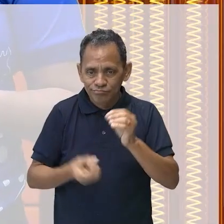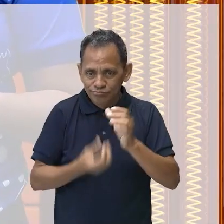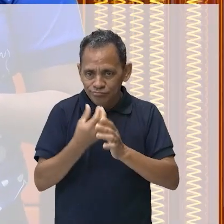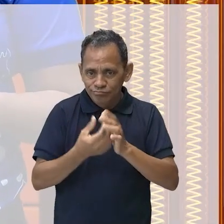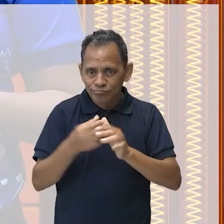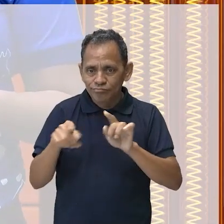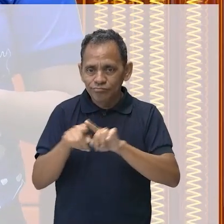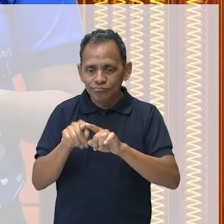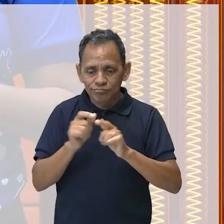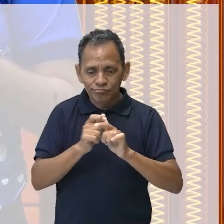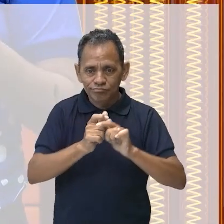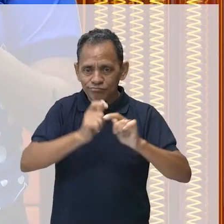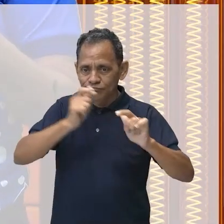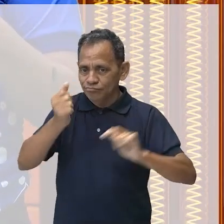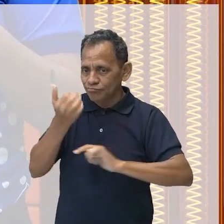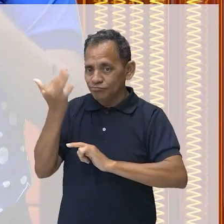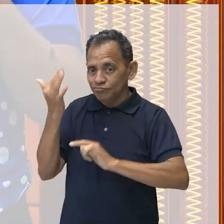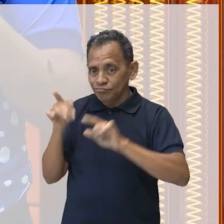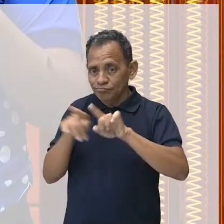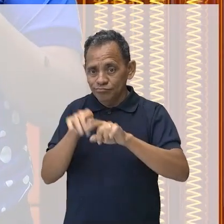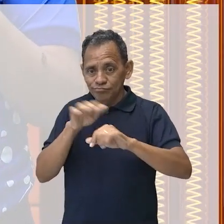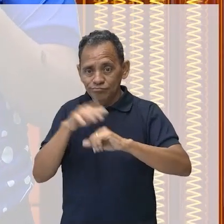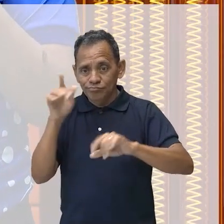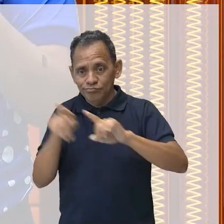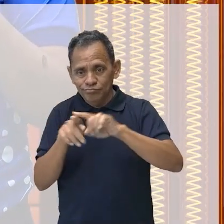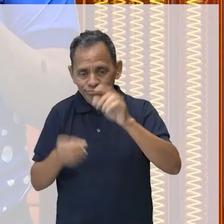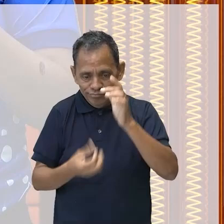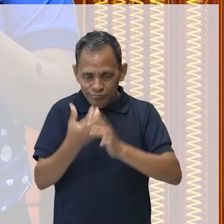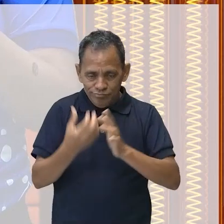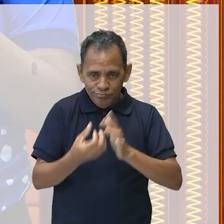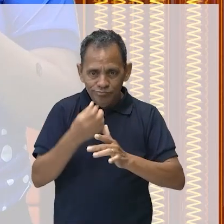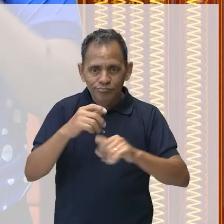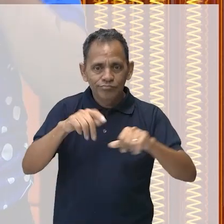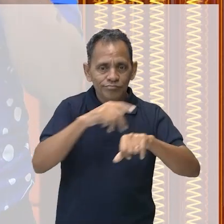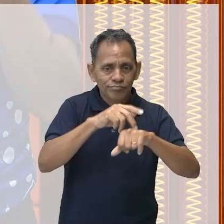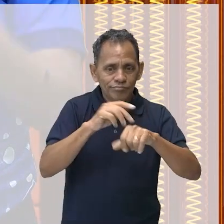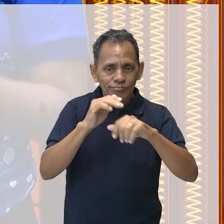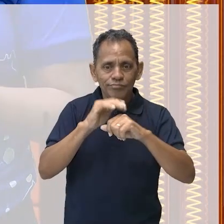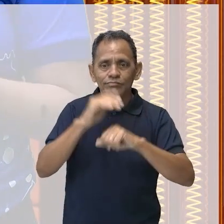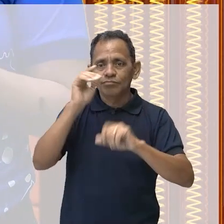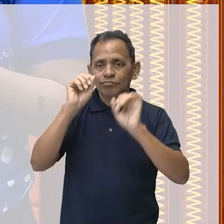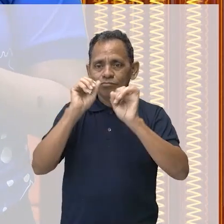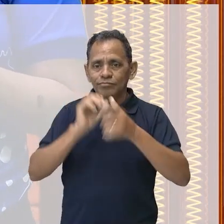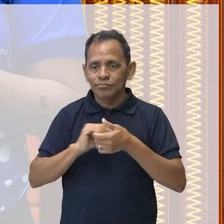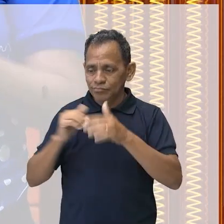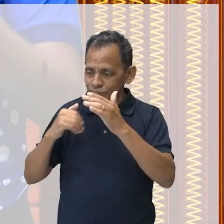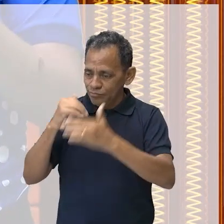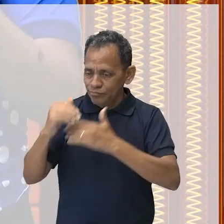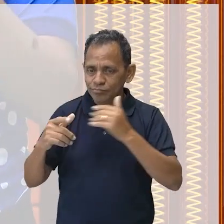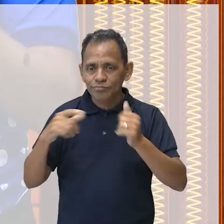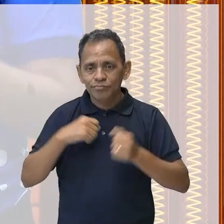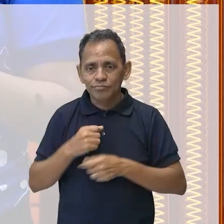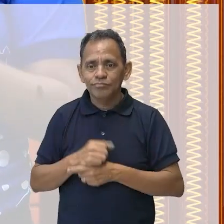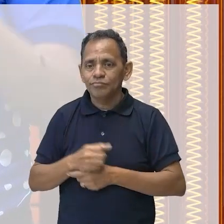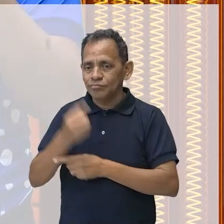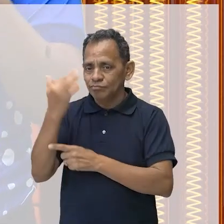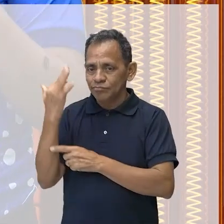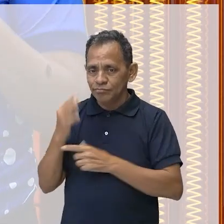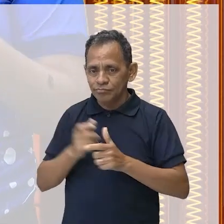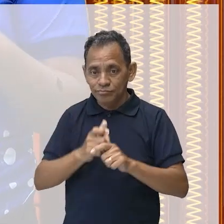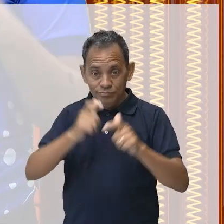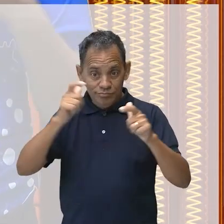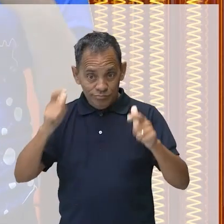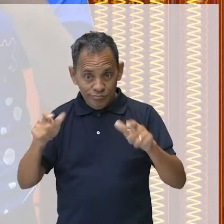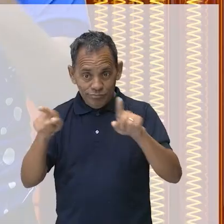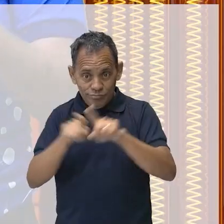em determinadas áreas, onde países mais desenvolvidos, né, acabam tendo em grande quantidade outros países que